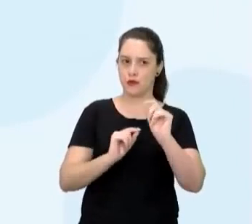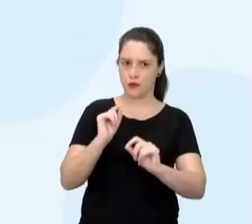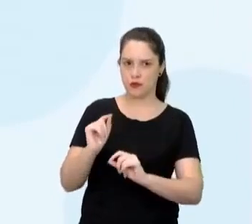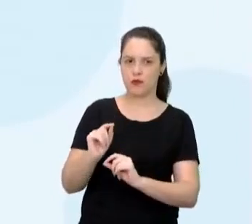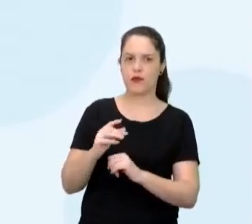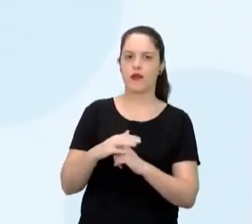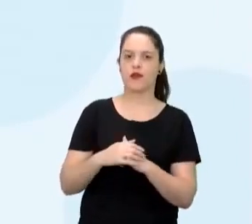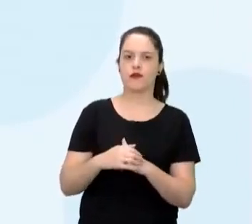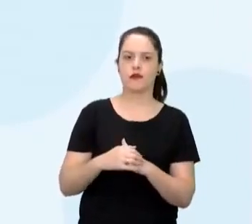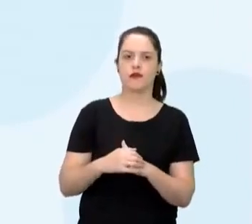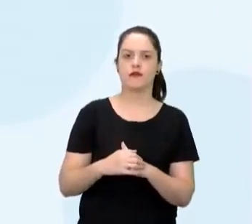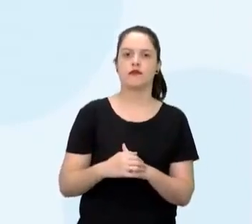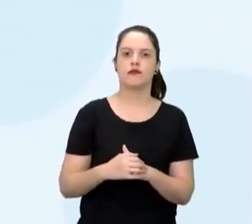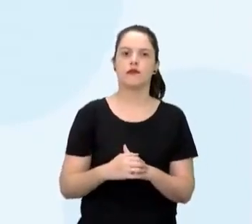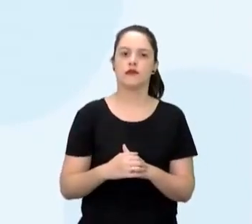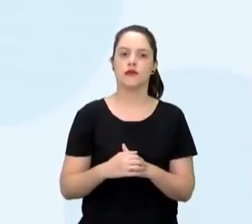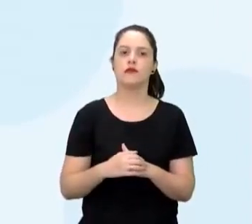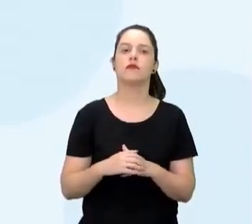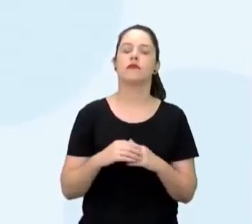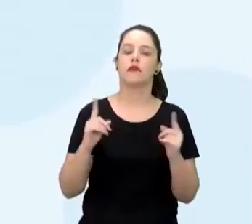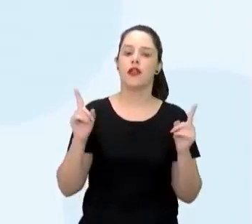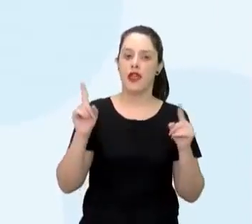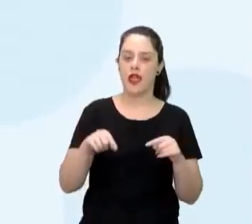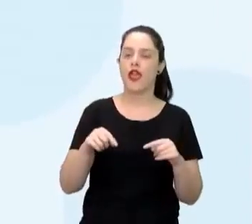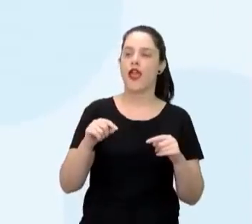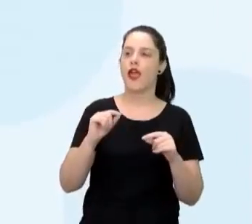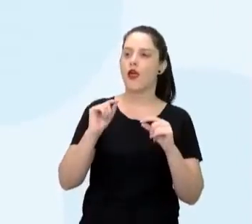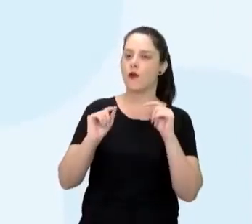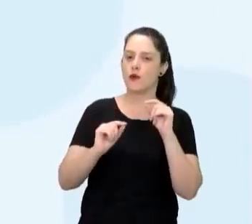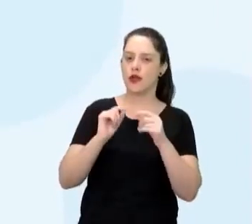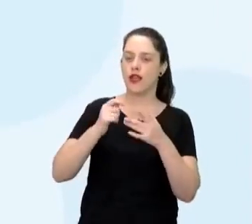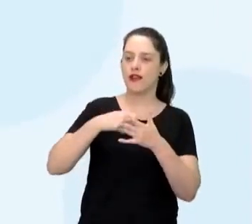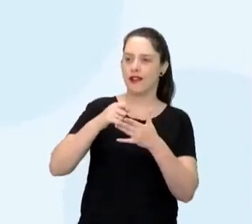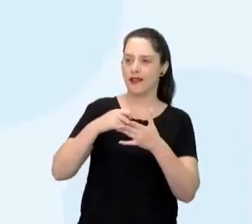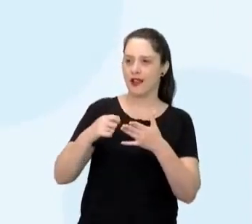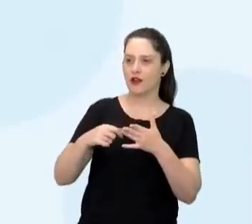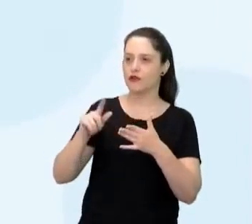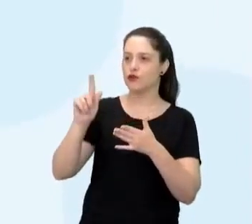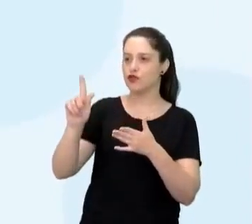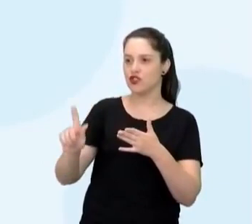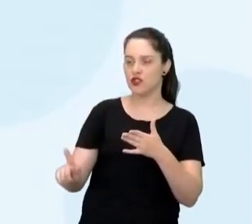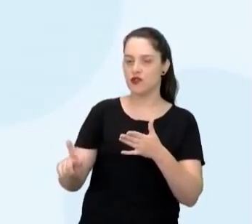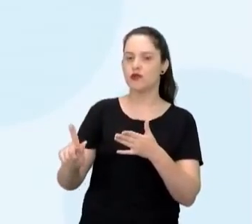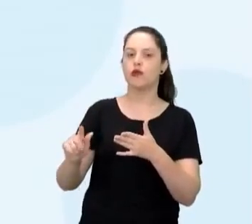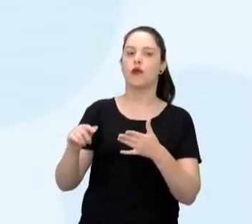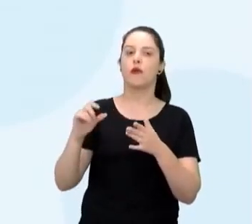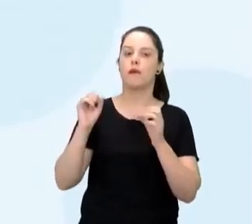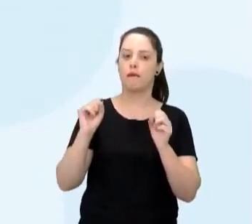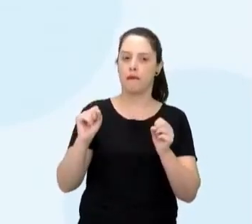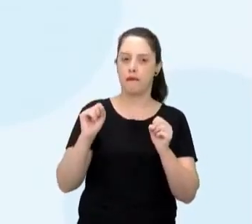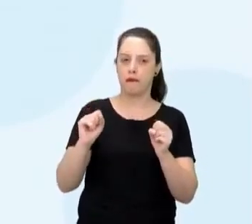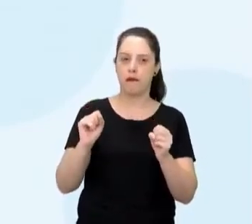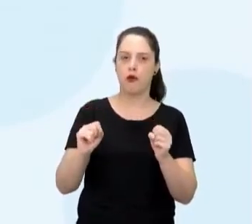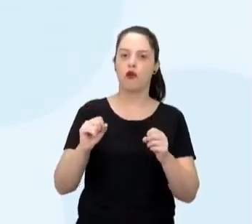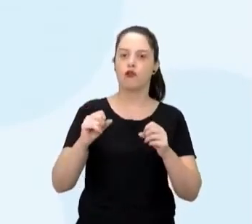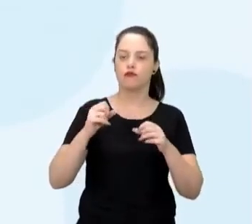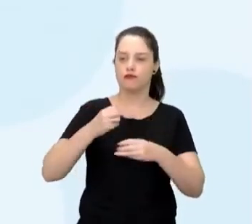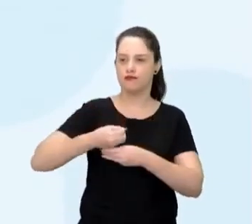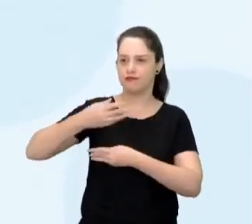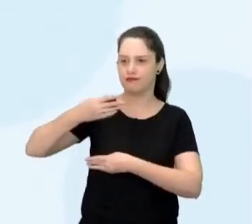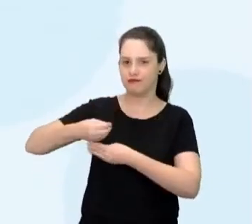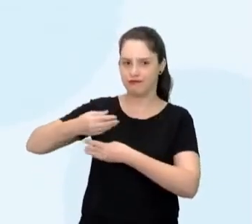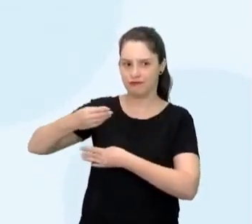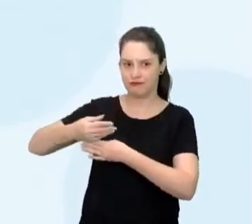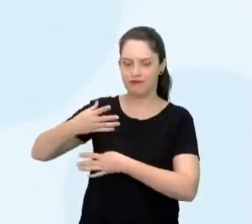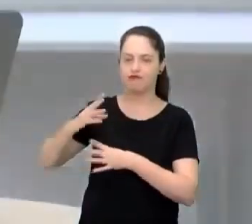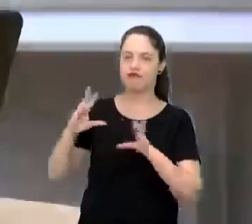então? Essa frase foi retirada, inclusive, aí do caderno de gestor, né? Quem quiser já pode escrevendo aí no chat, quem já deu uma olhada no caderno